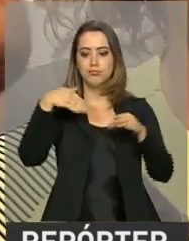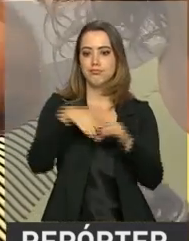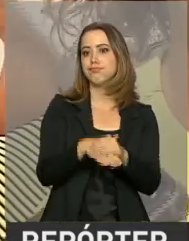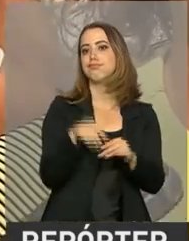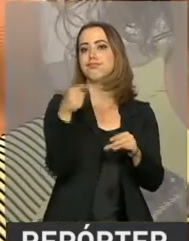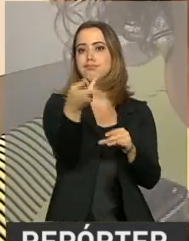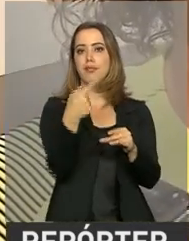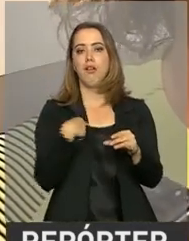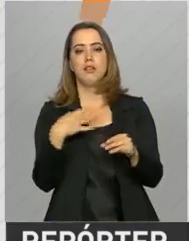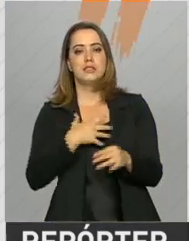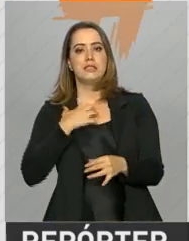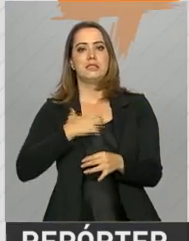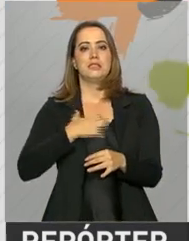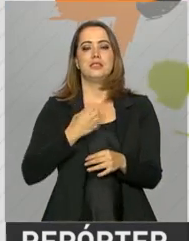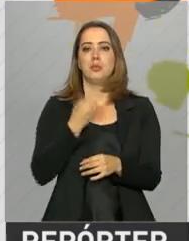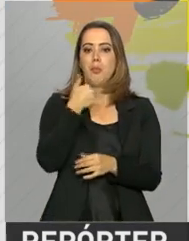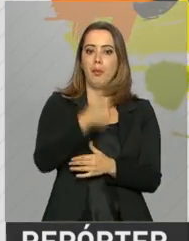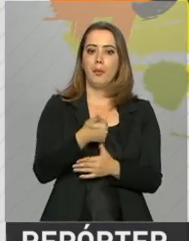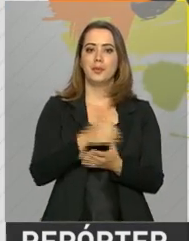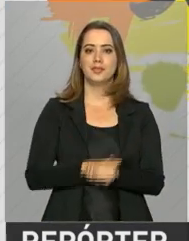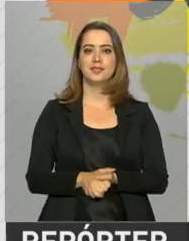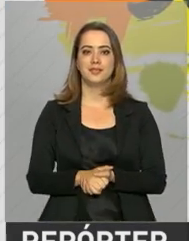muito, muito bacana, né?